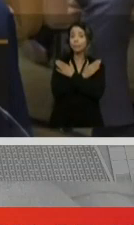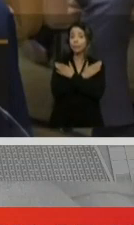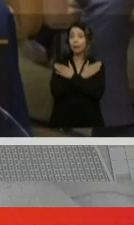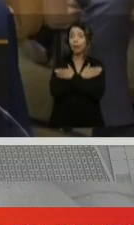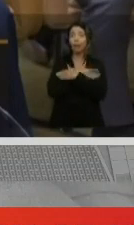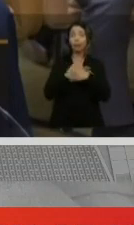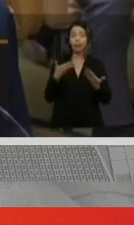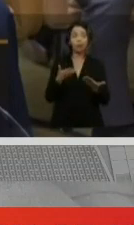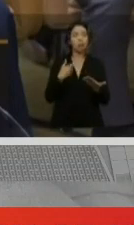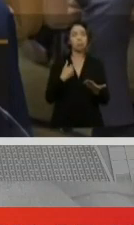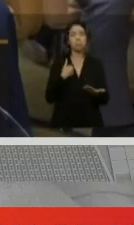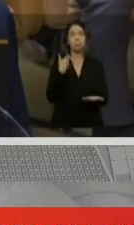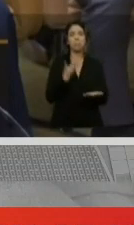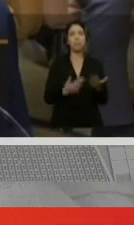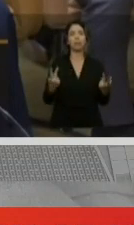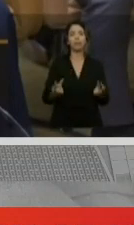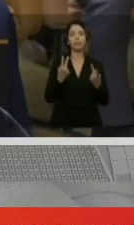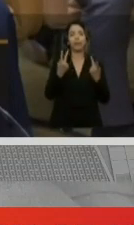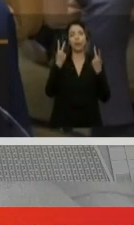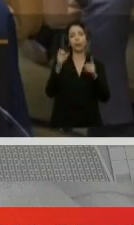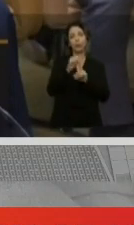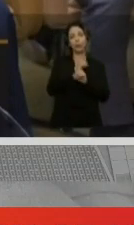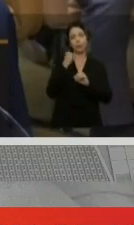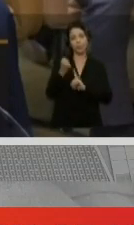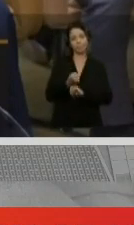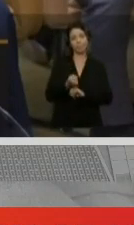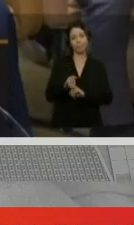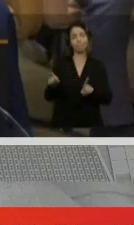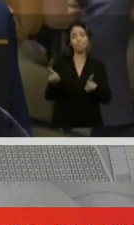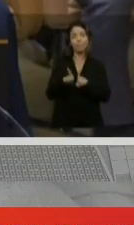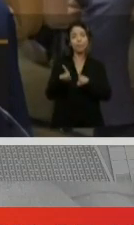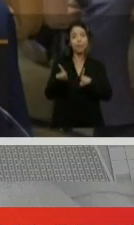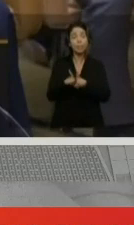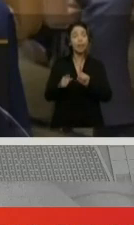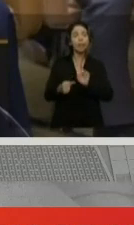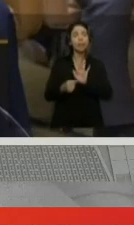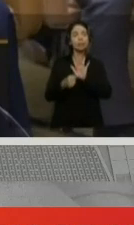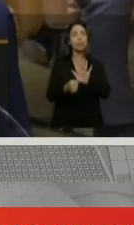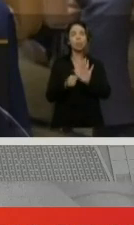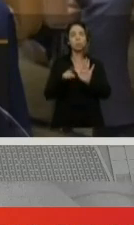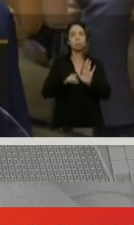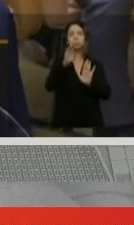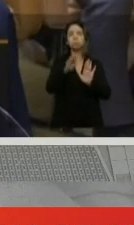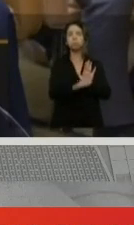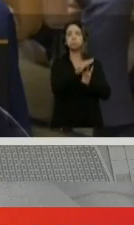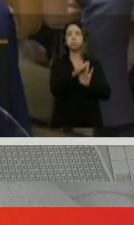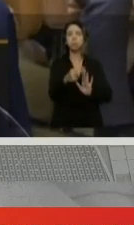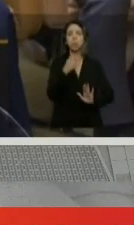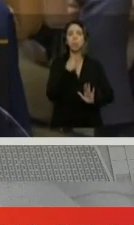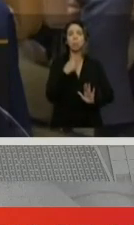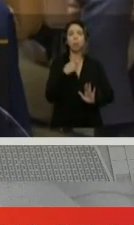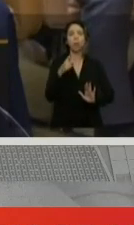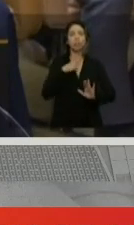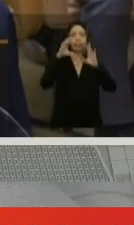precisa ser capaz de amar aquele que discorda de nós pelo direito que ele tem de ser diferente daquilo que nós